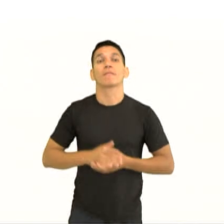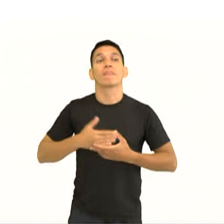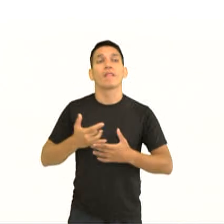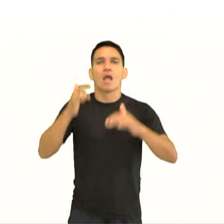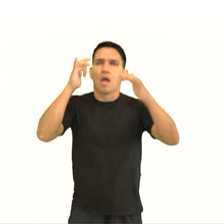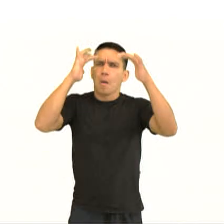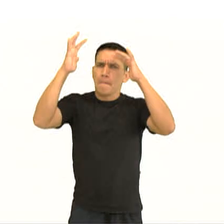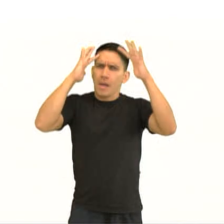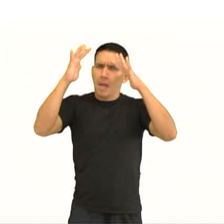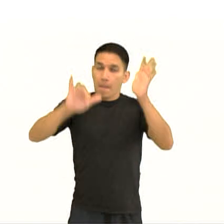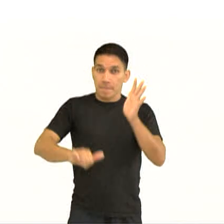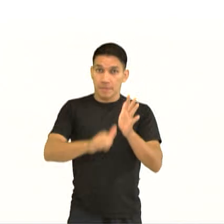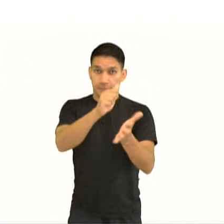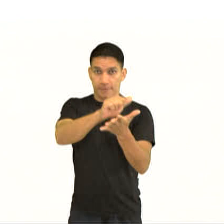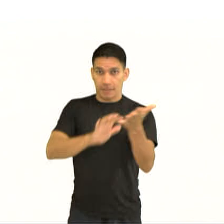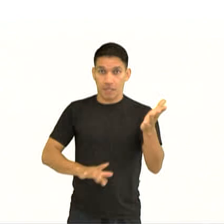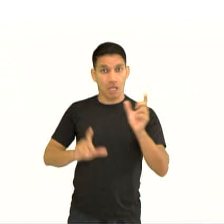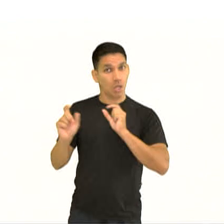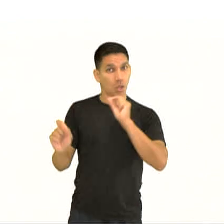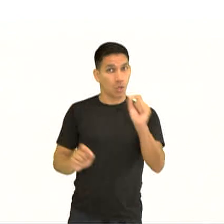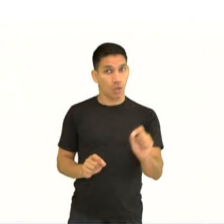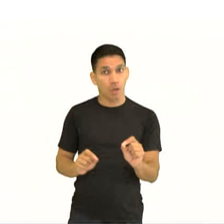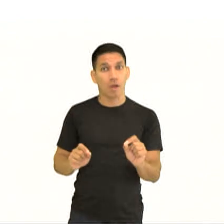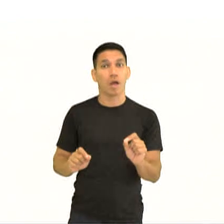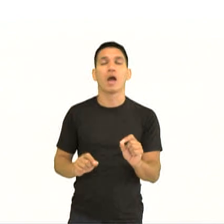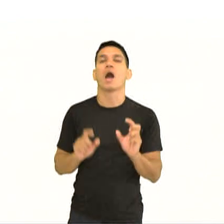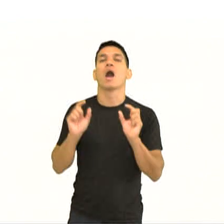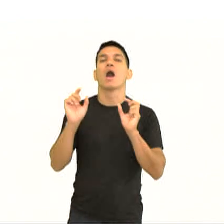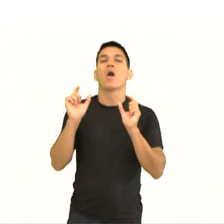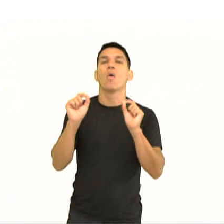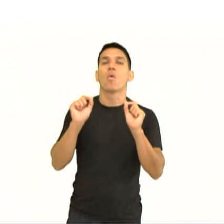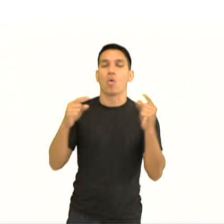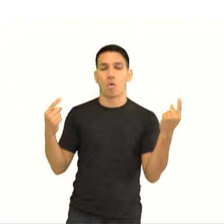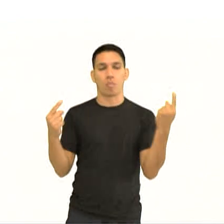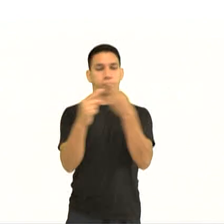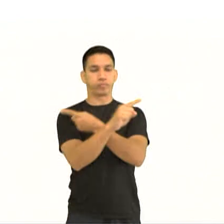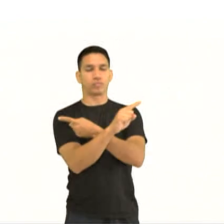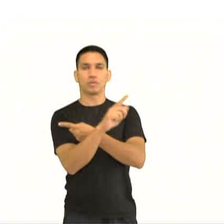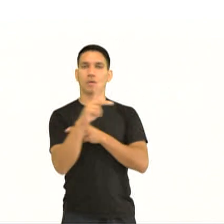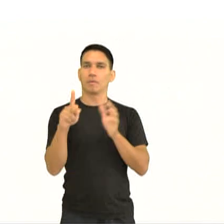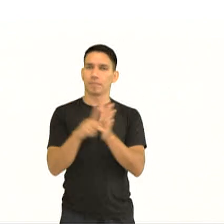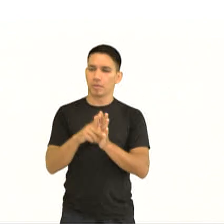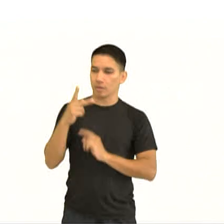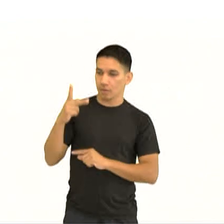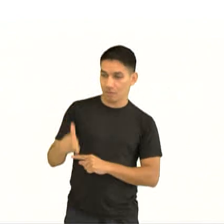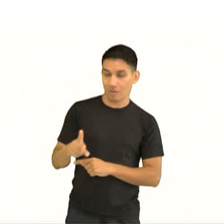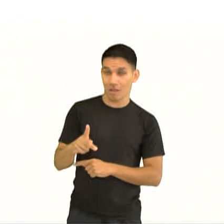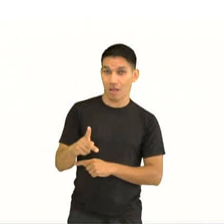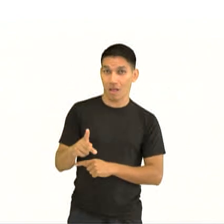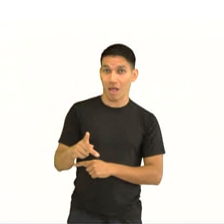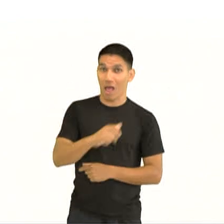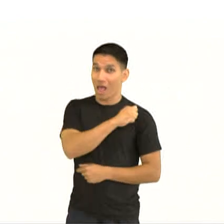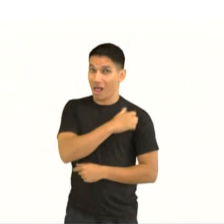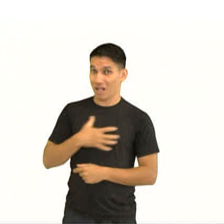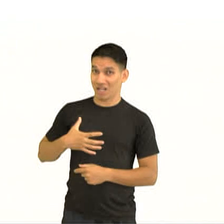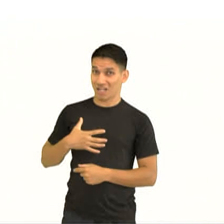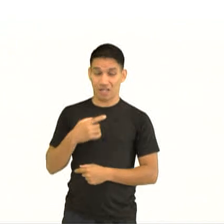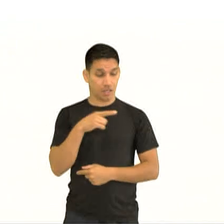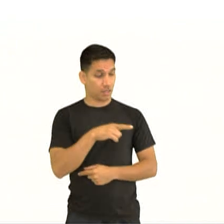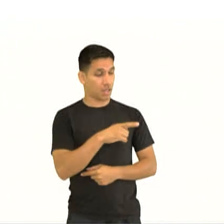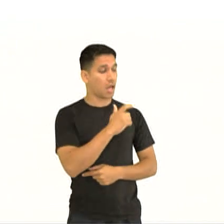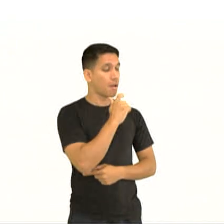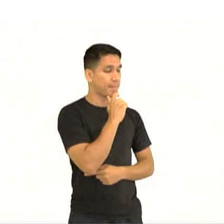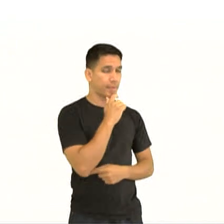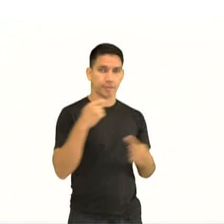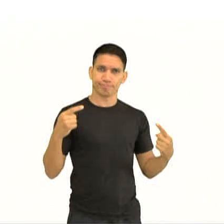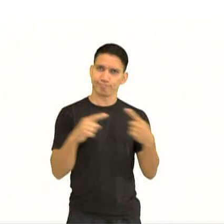aí essa primeira questão sobre justamente a oposição entre Platão e Aristóteles.